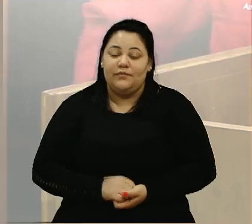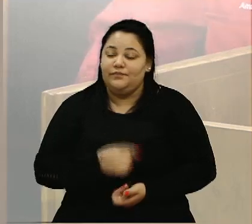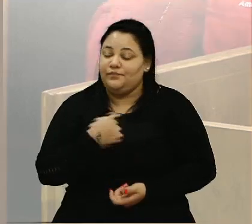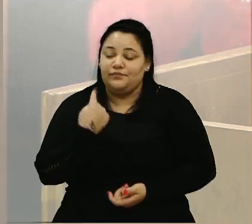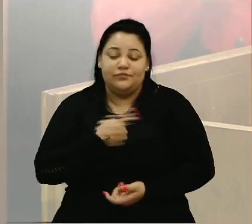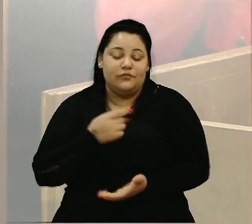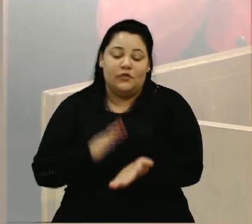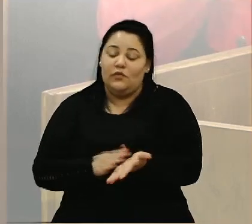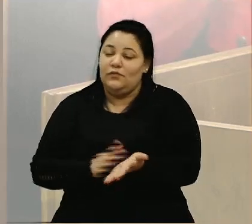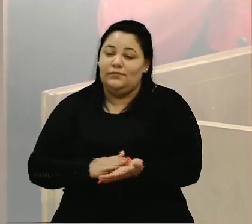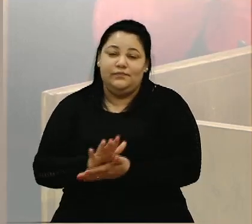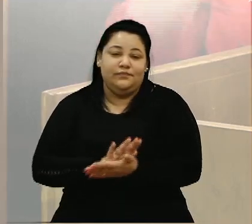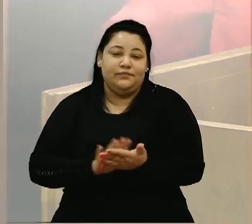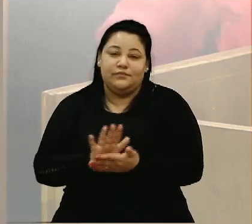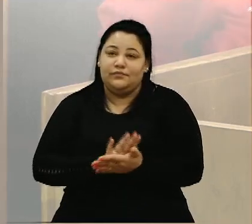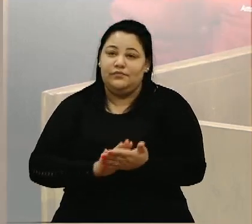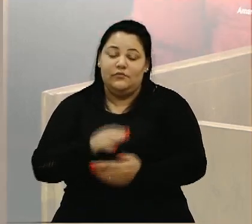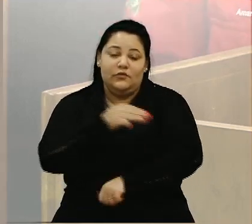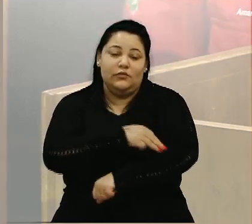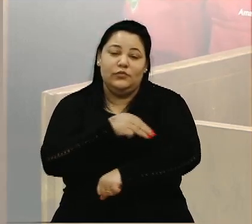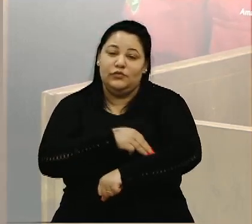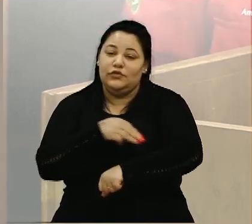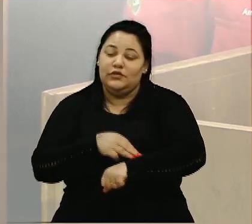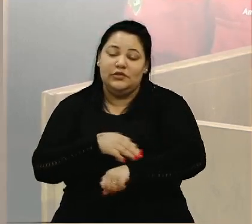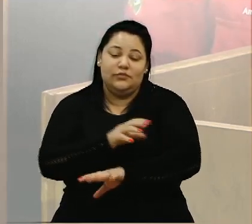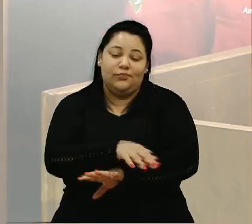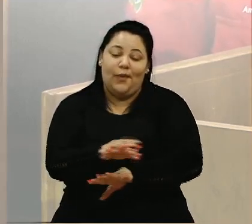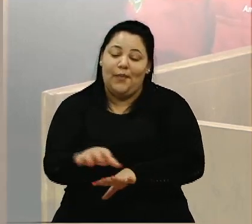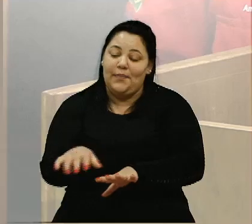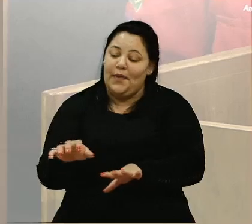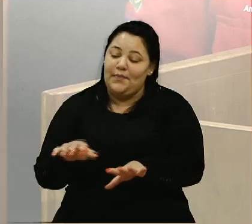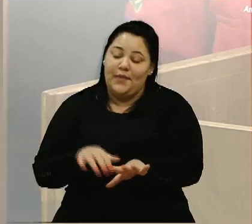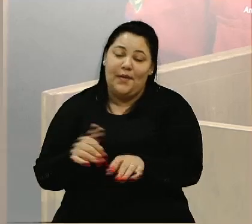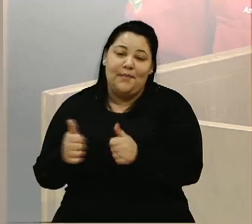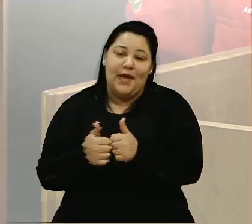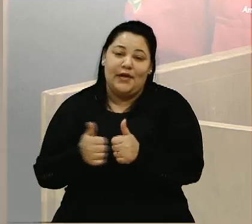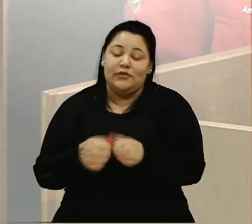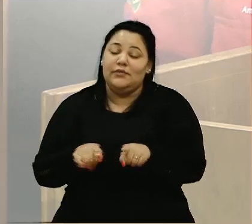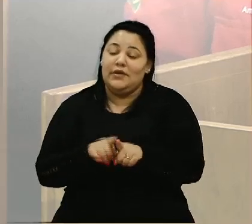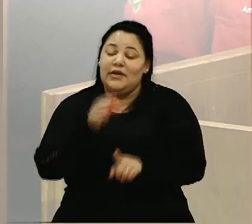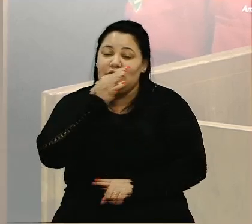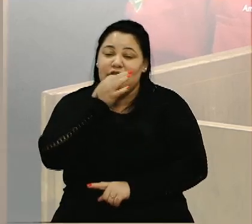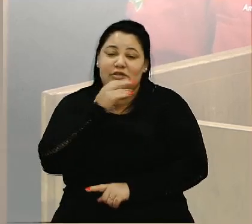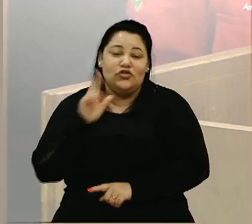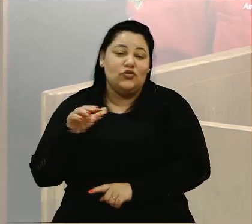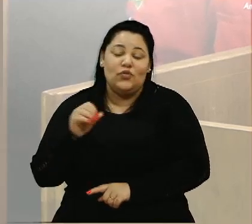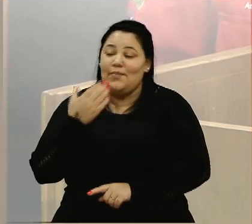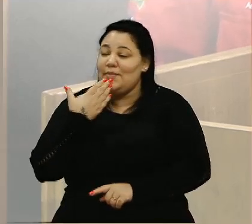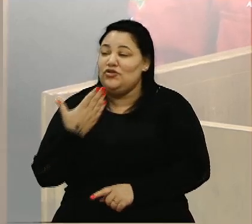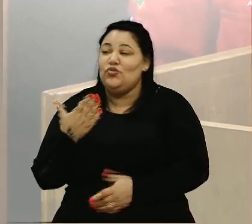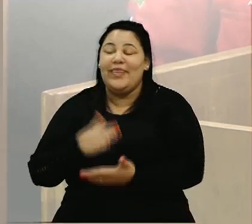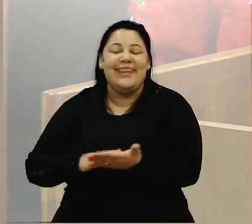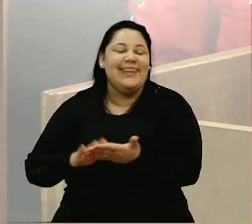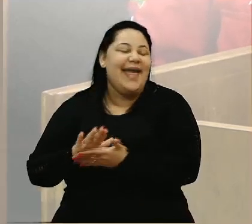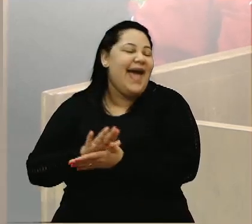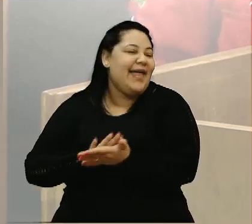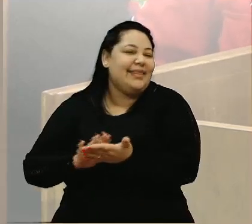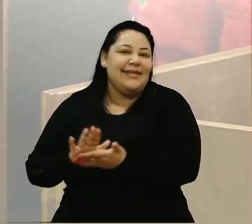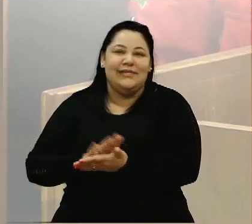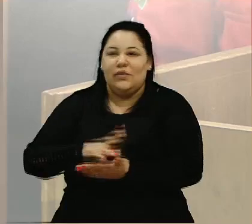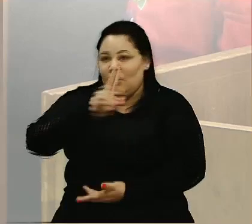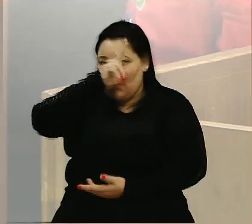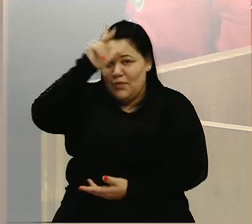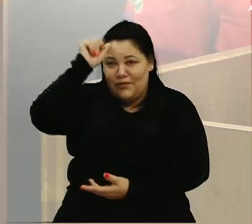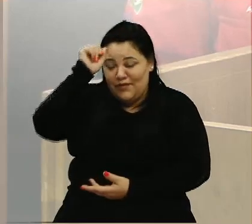tipo de valor. Mussum, Maquiné, Itati, Três Forquilhas, própria Caxias do Sul, a gente nunca pediu um valor para ninguém, nem para o prefeito, nem